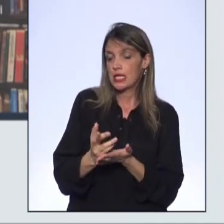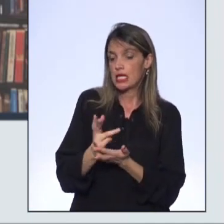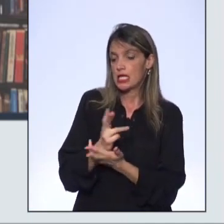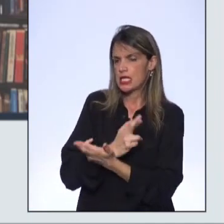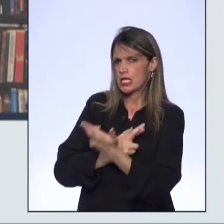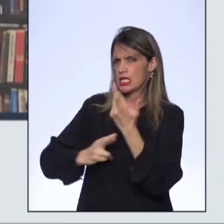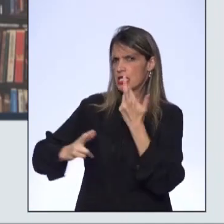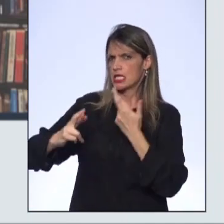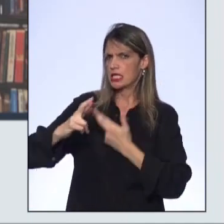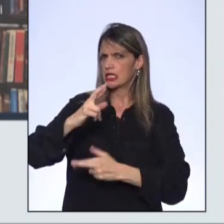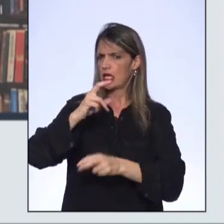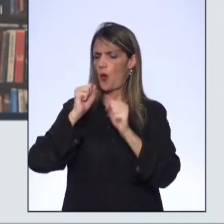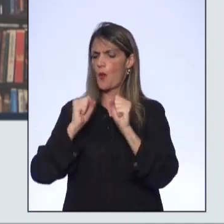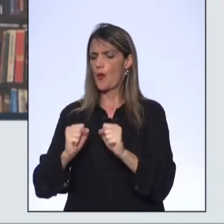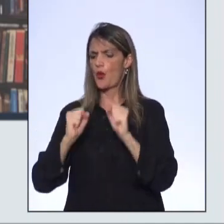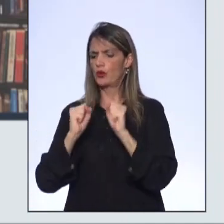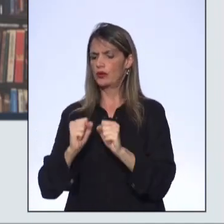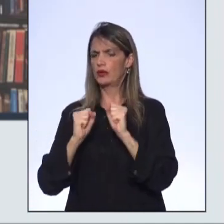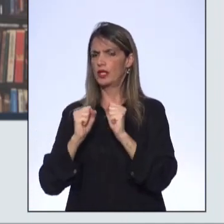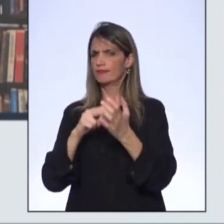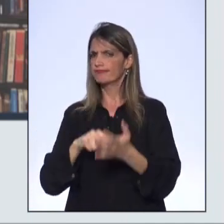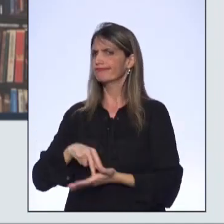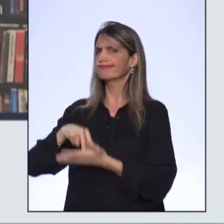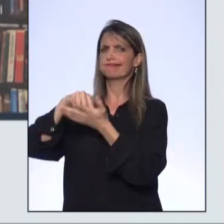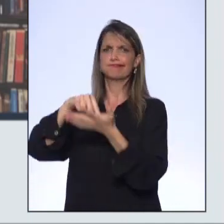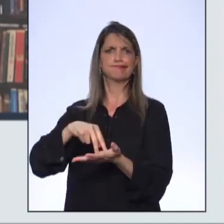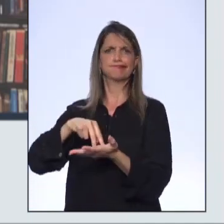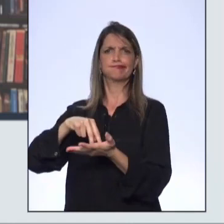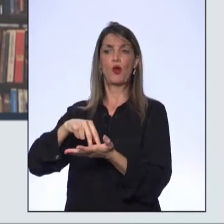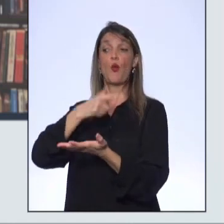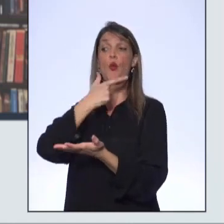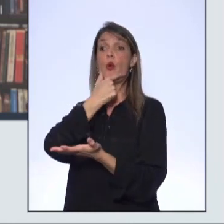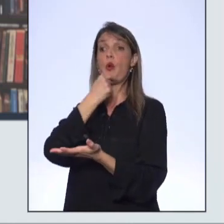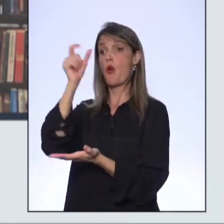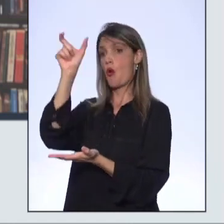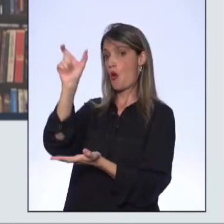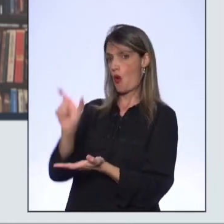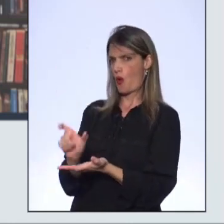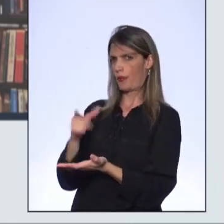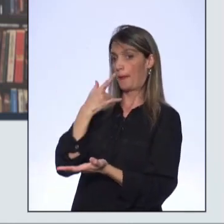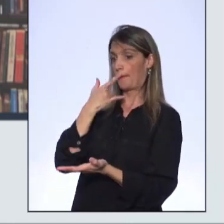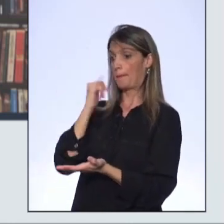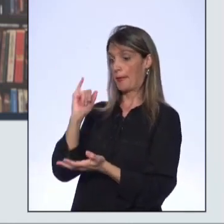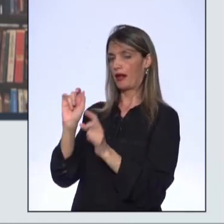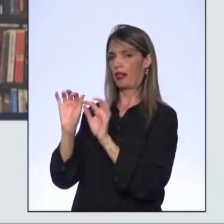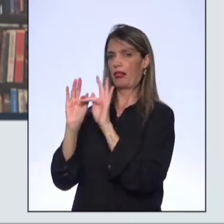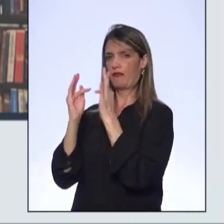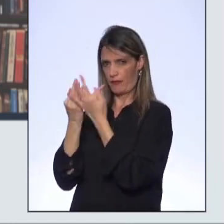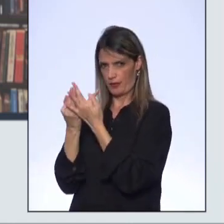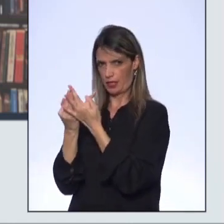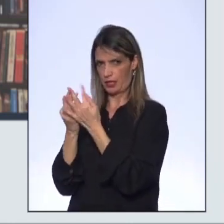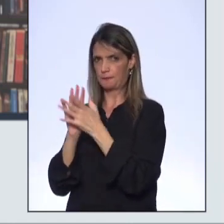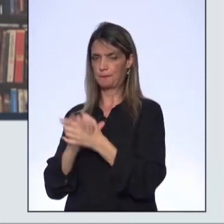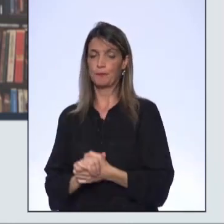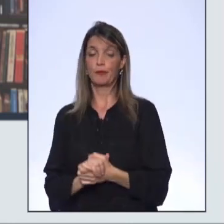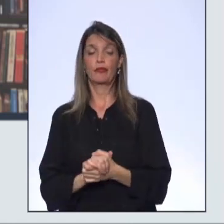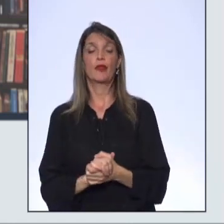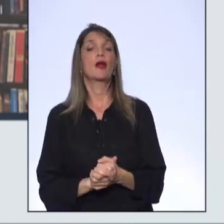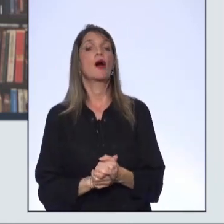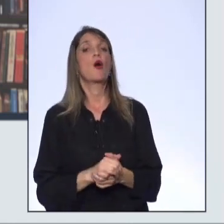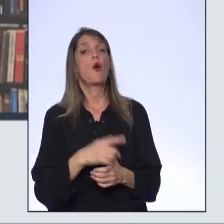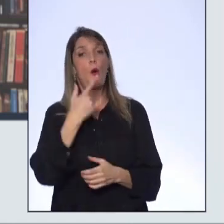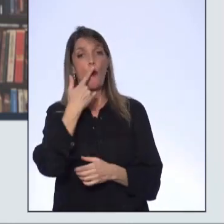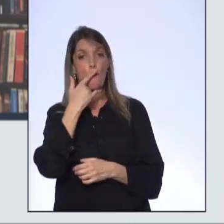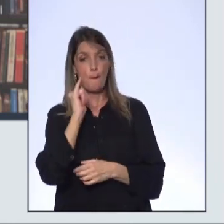de poder que são estabelecidas pelo homem, pelo pai de família. Uma vez que pai é um